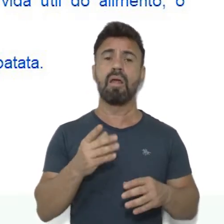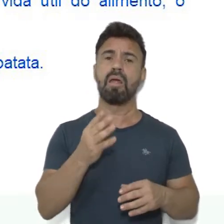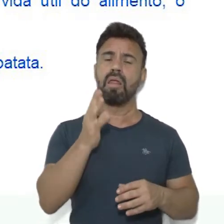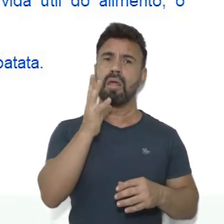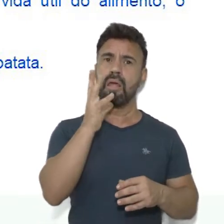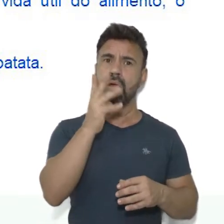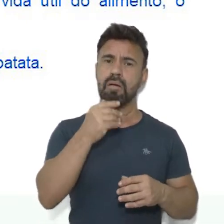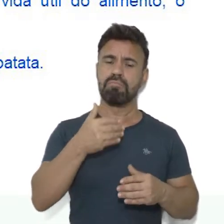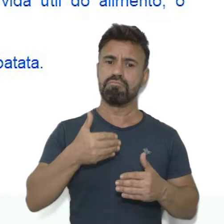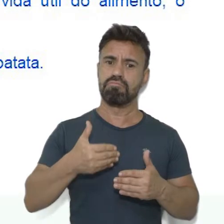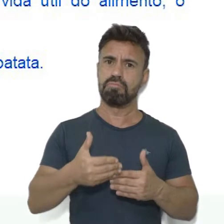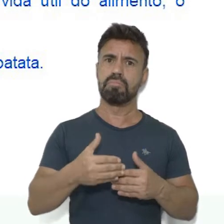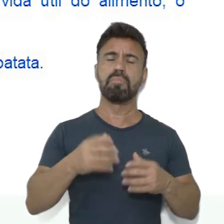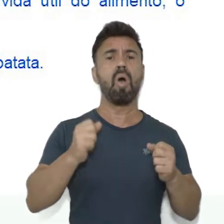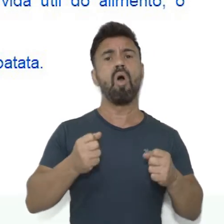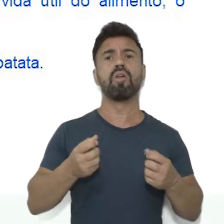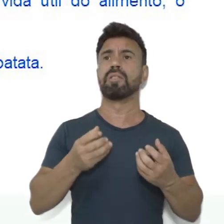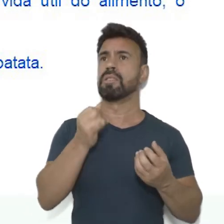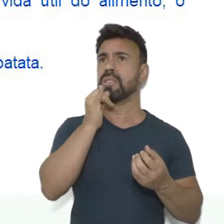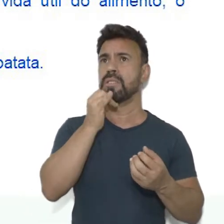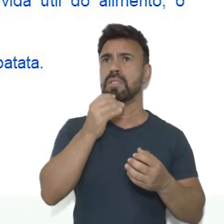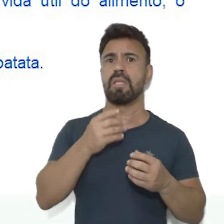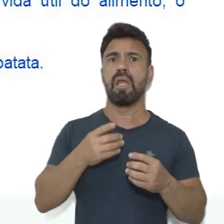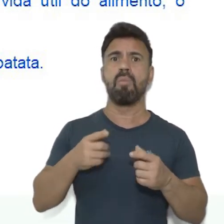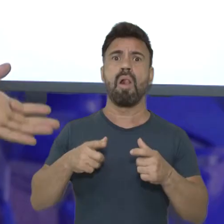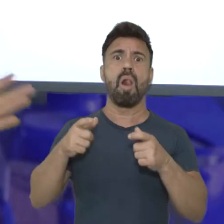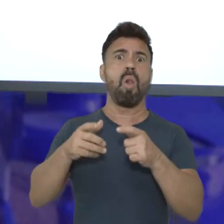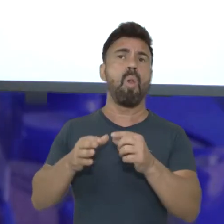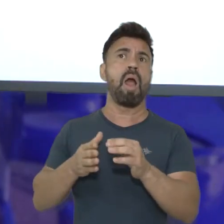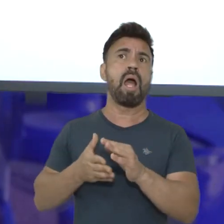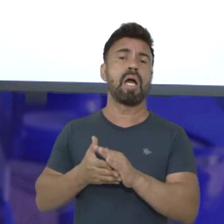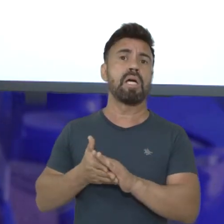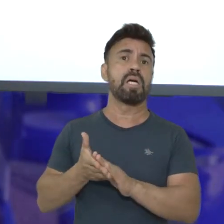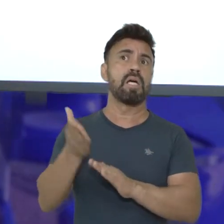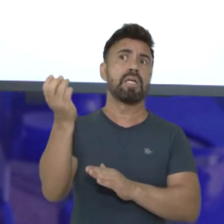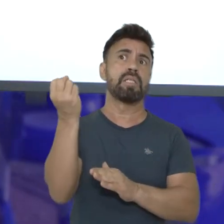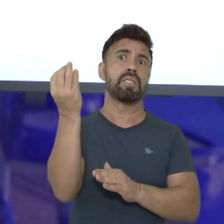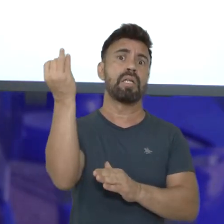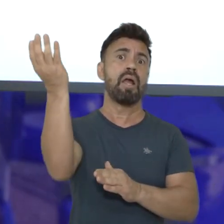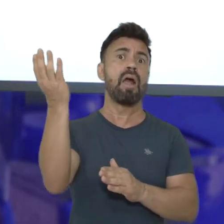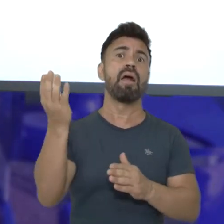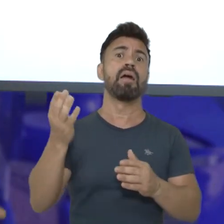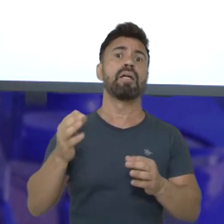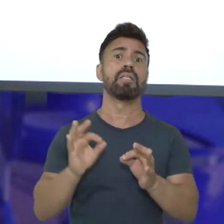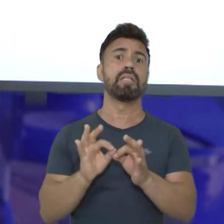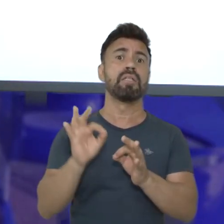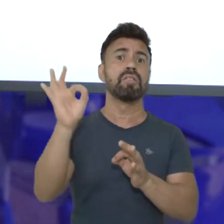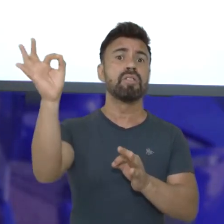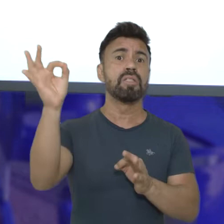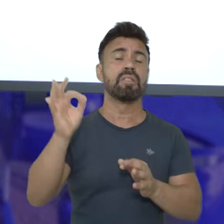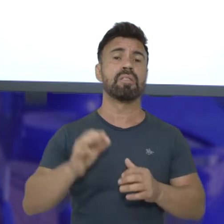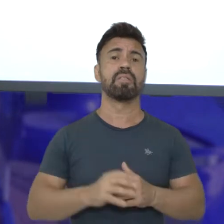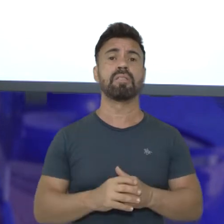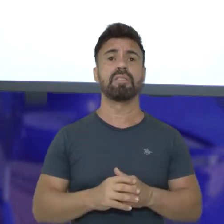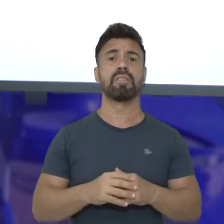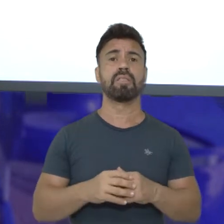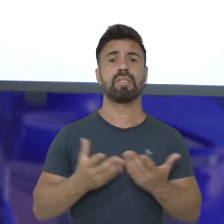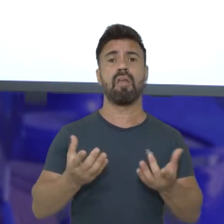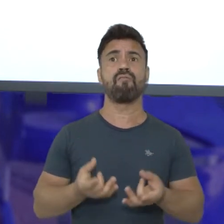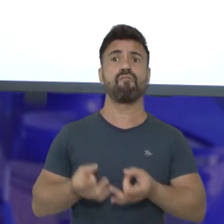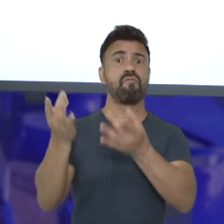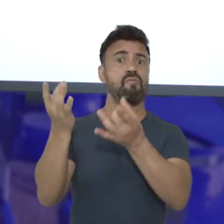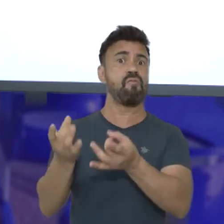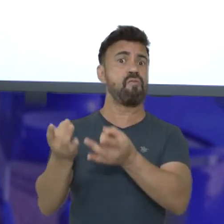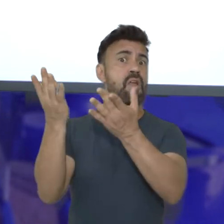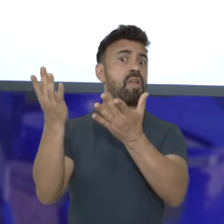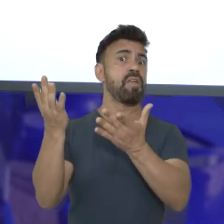ser transportado, pode ser enviado para lugares distantes. Isso é muito utilizado no processo de importação ou de exportação,